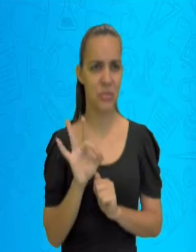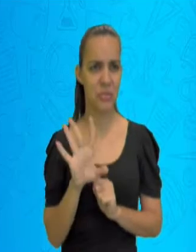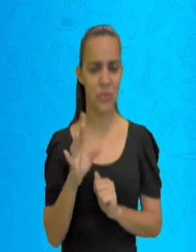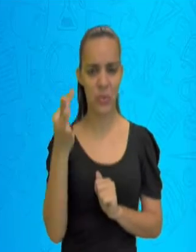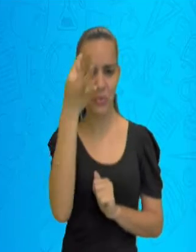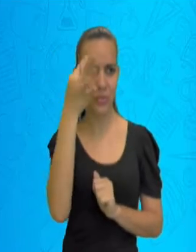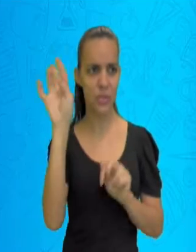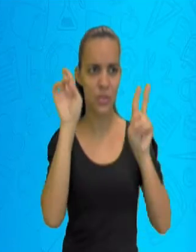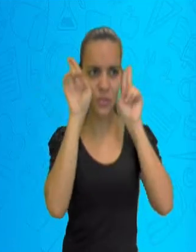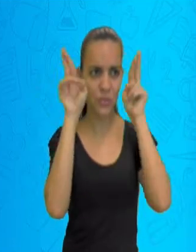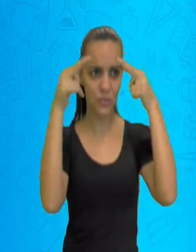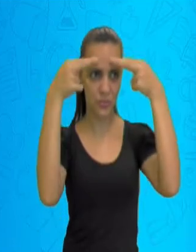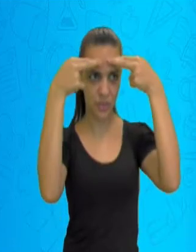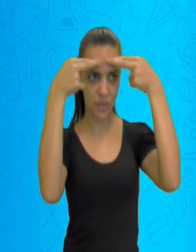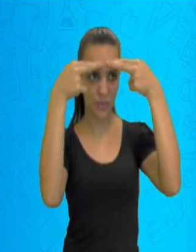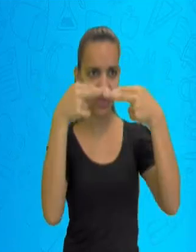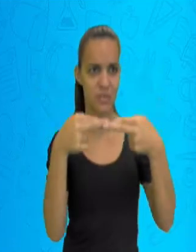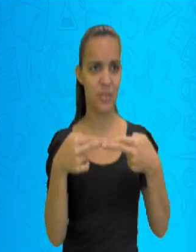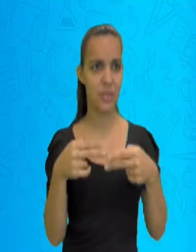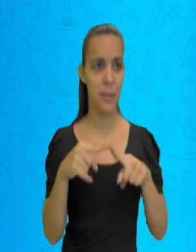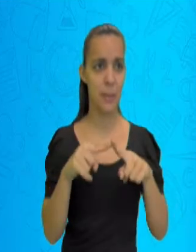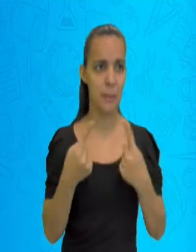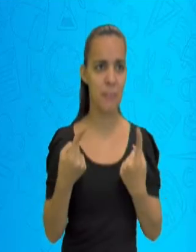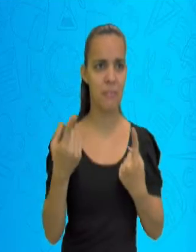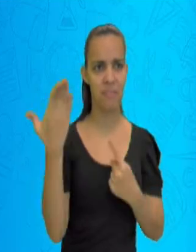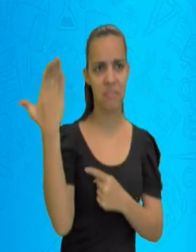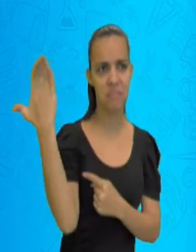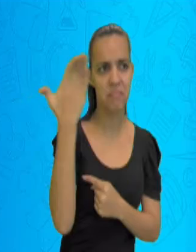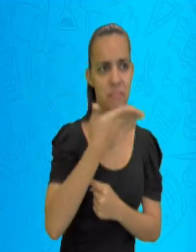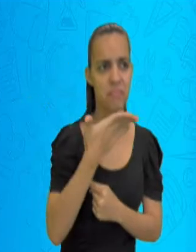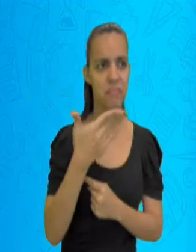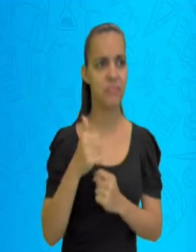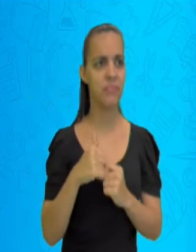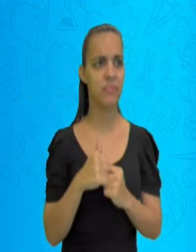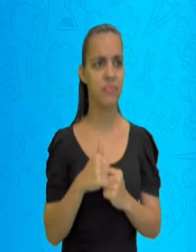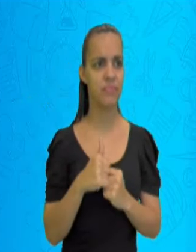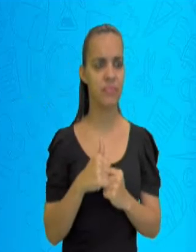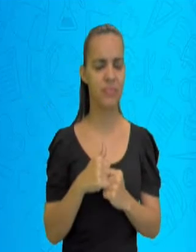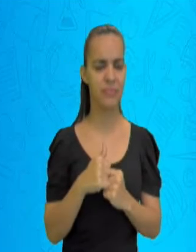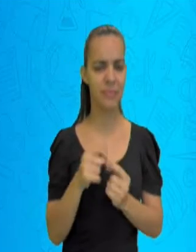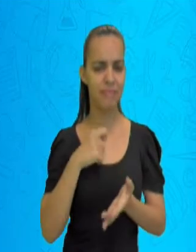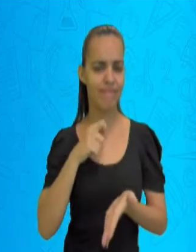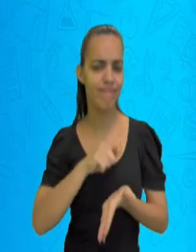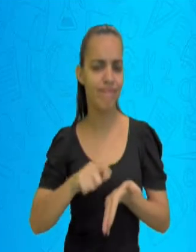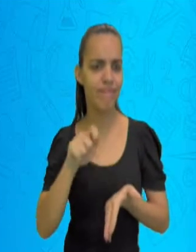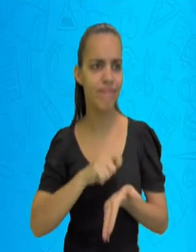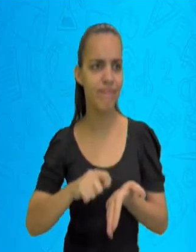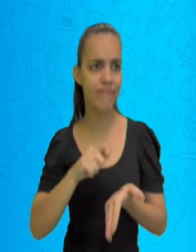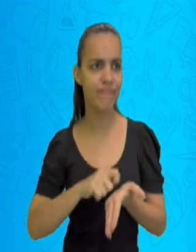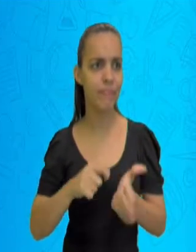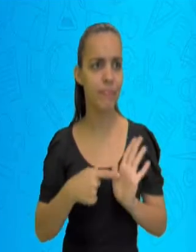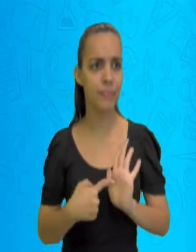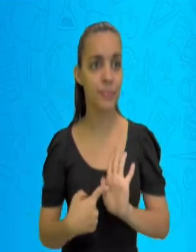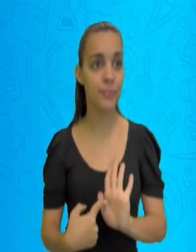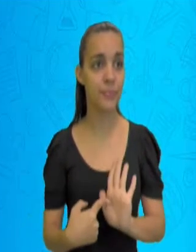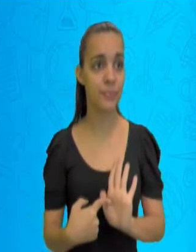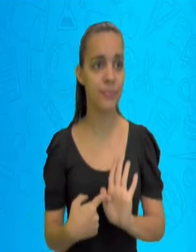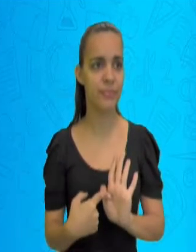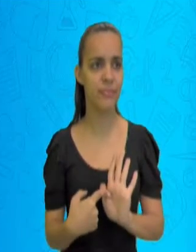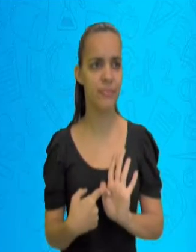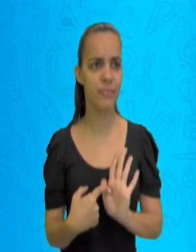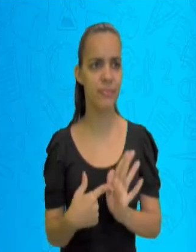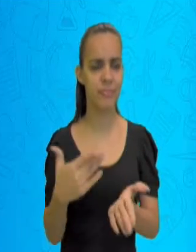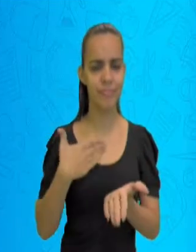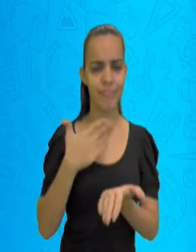Ela agrega confirmações, experimentos, evidências. Aí, a